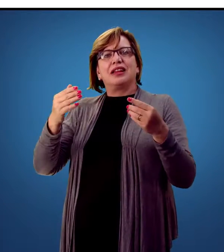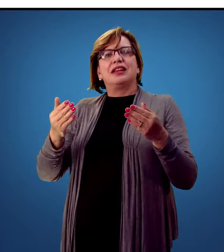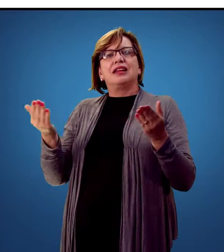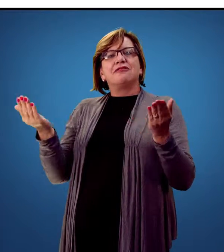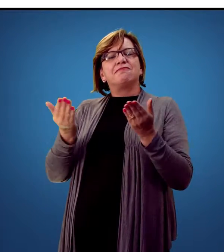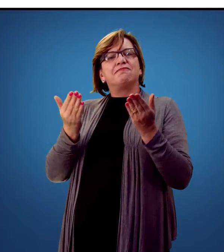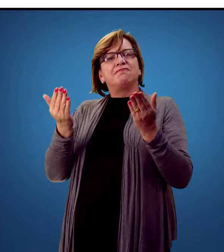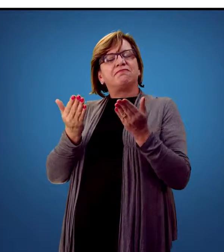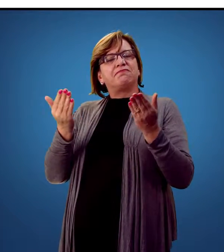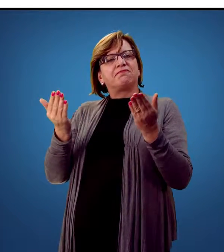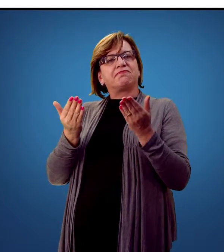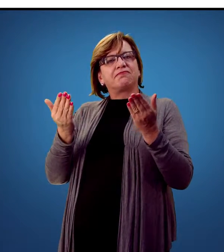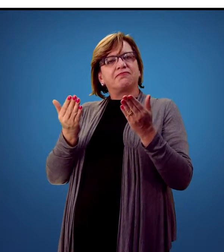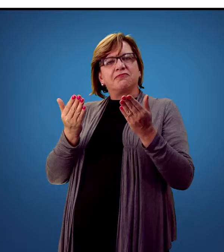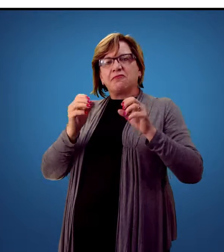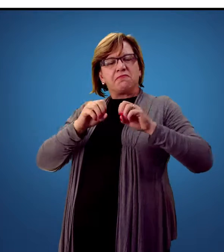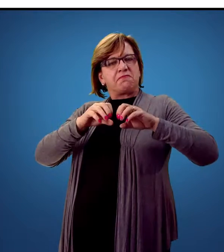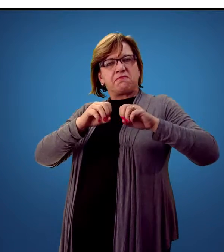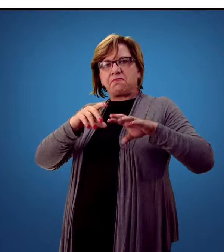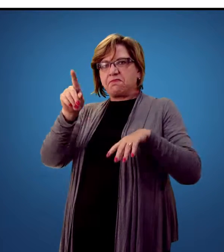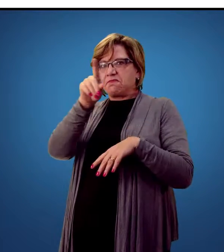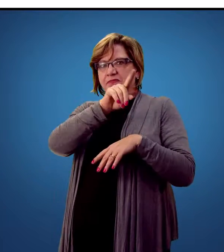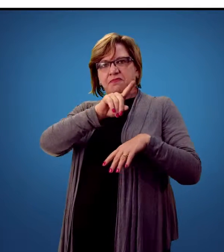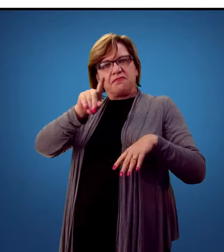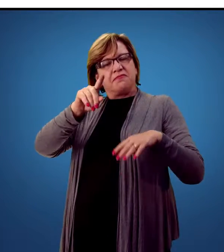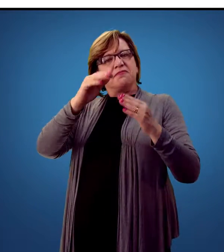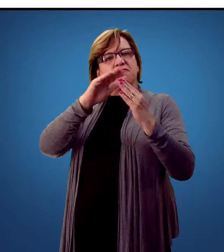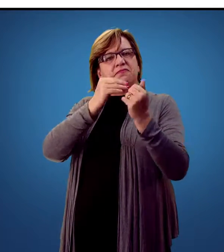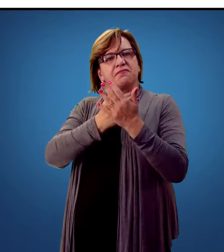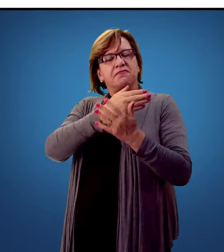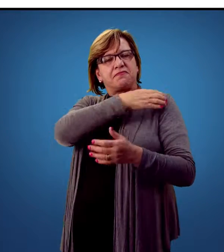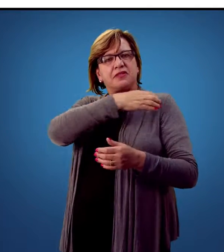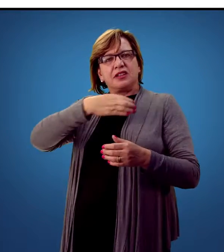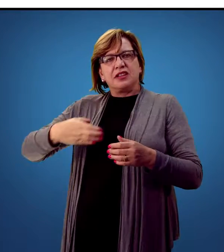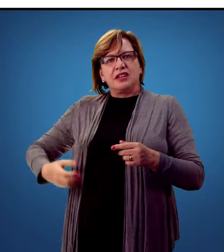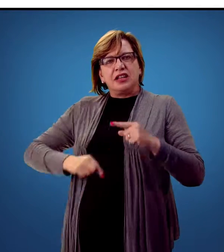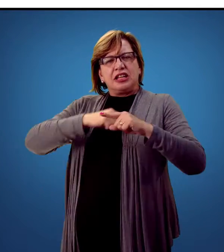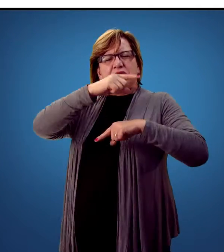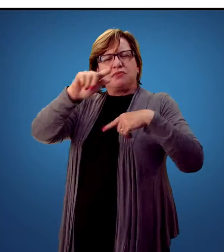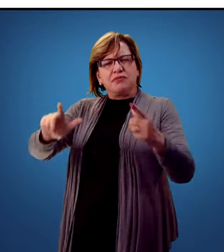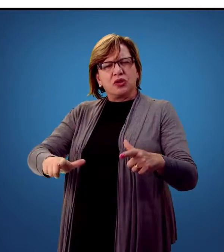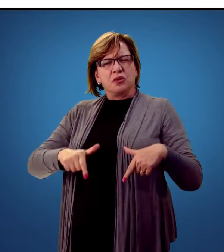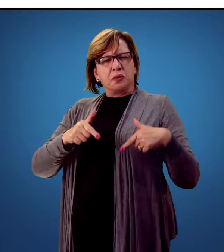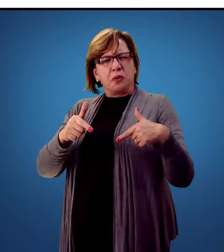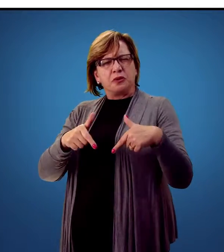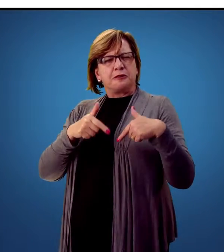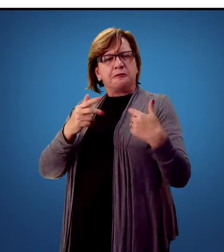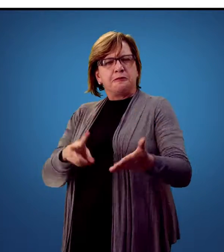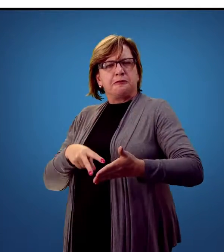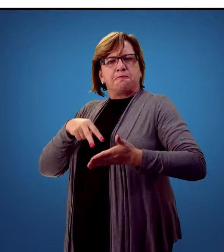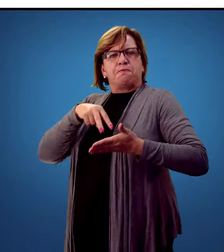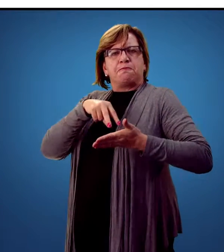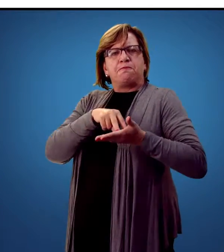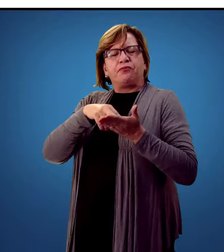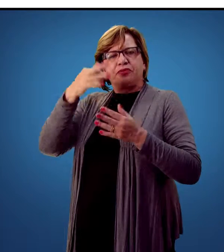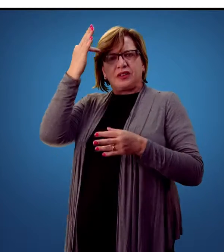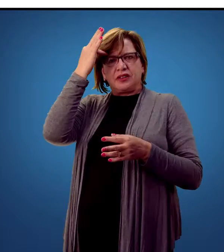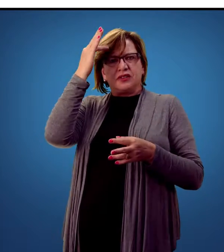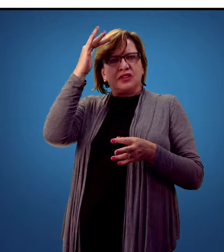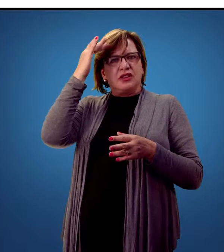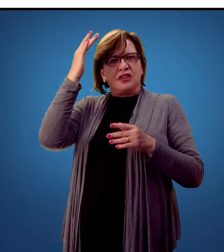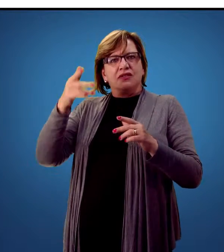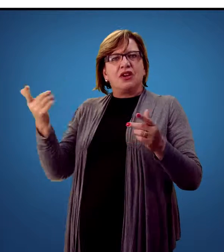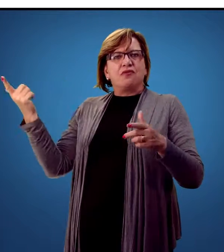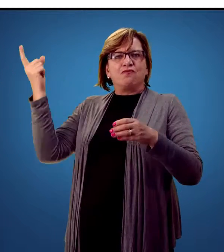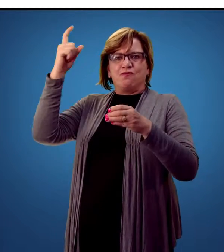ensino de filosofia para a educação pública e depois após uma grande luta né a filosofia voltou